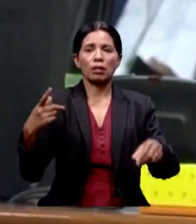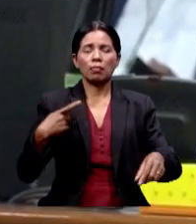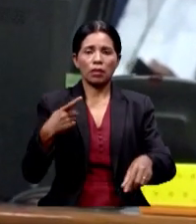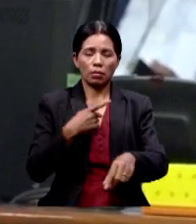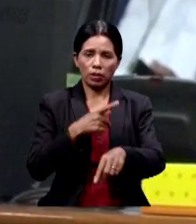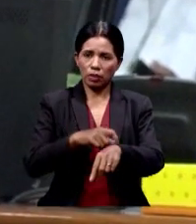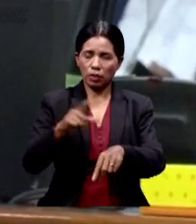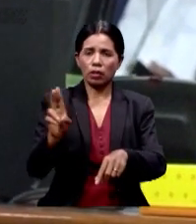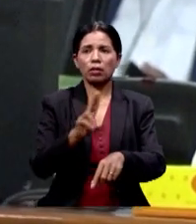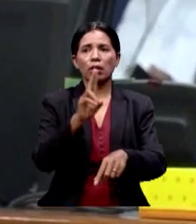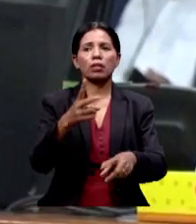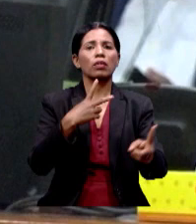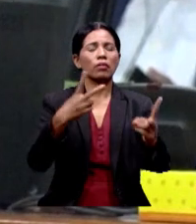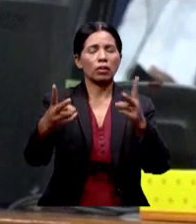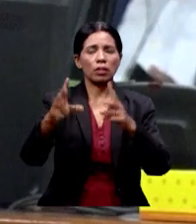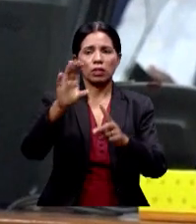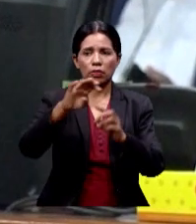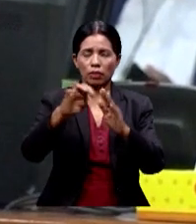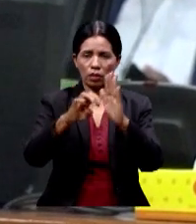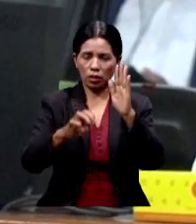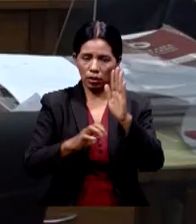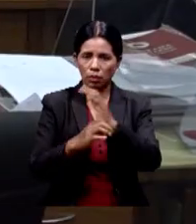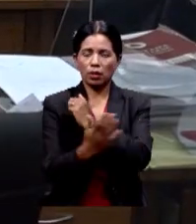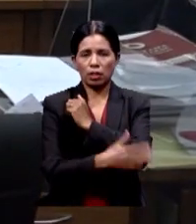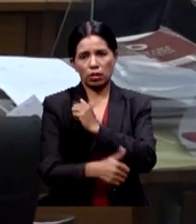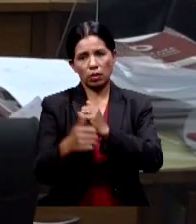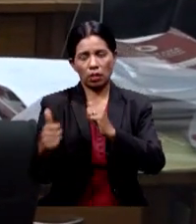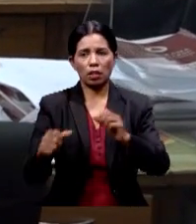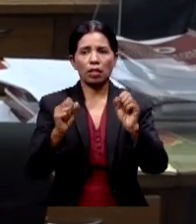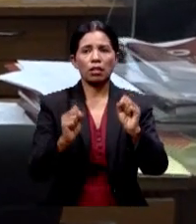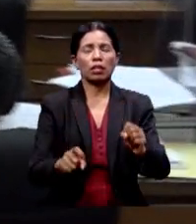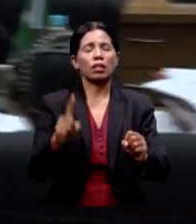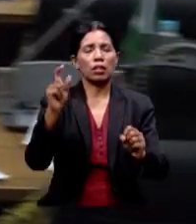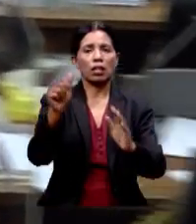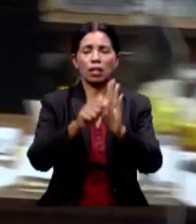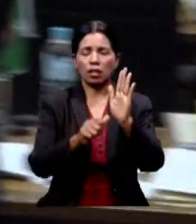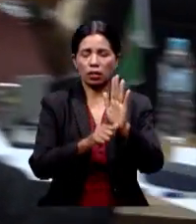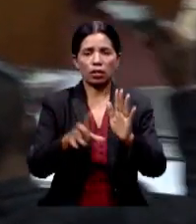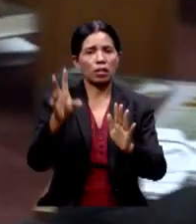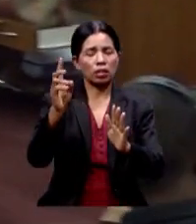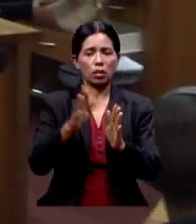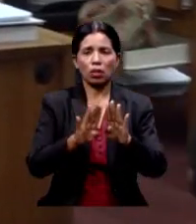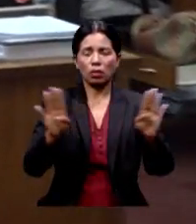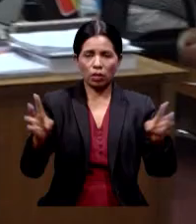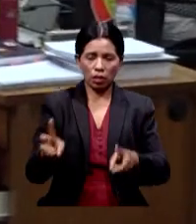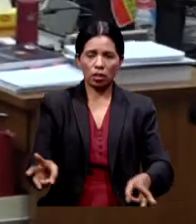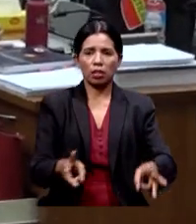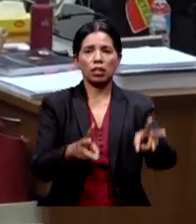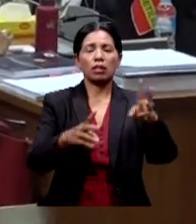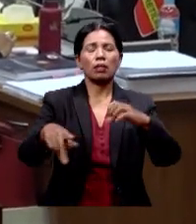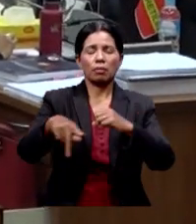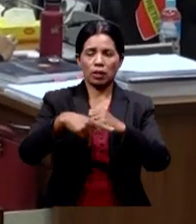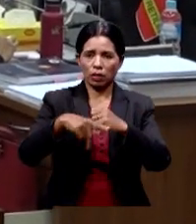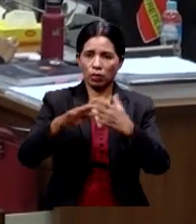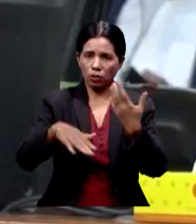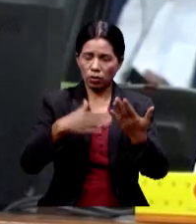a to autoriza viaje se festar union ba estranzeru. Ida seluk mac artigo hitu ne be lo que dalam ba multipartidarismo